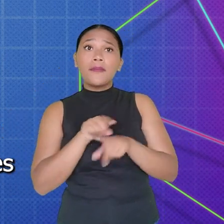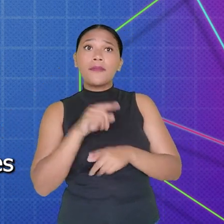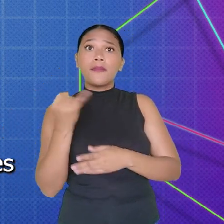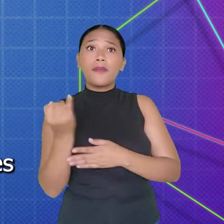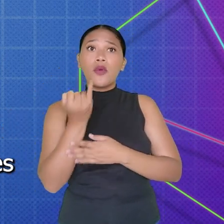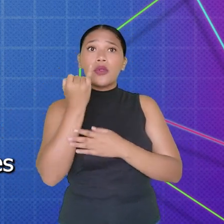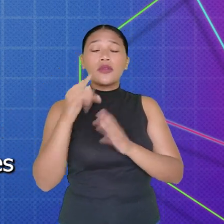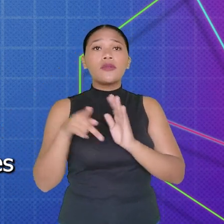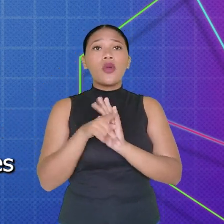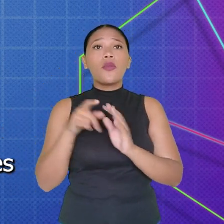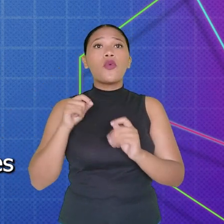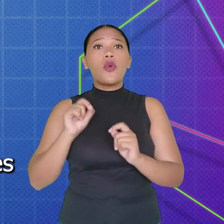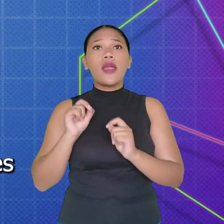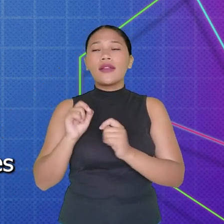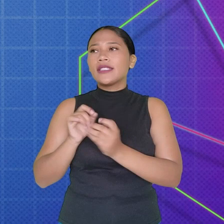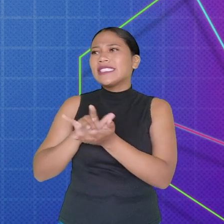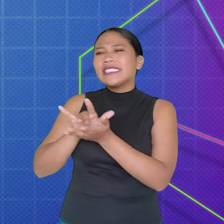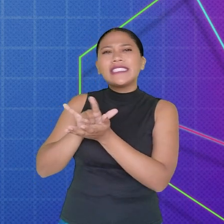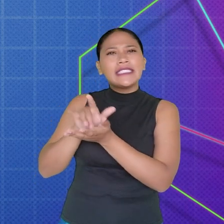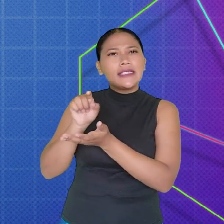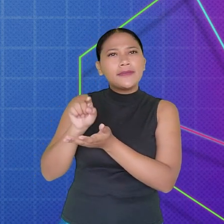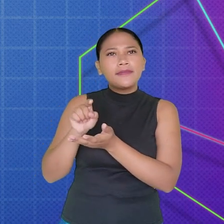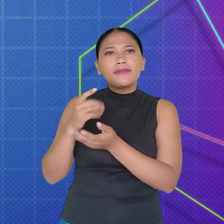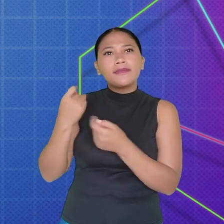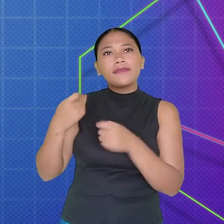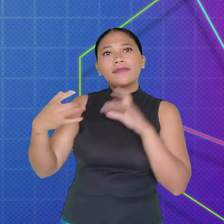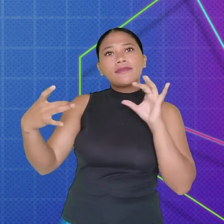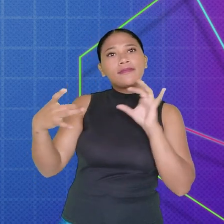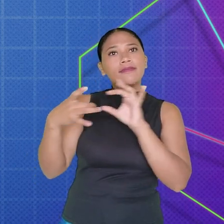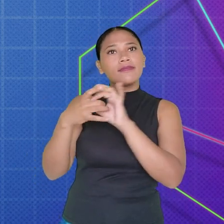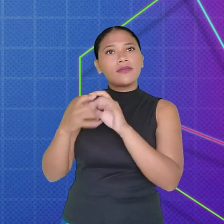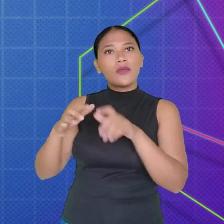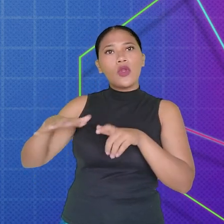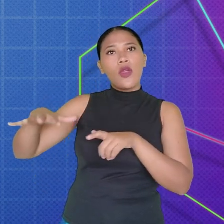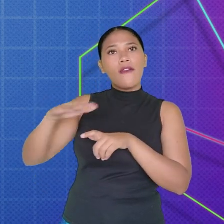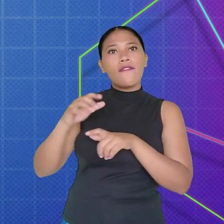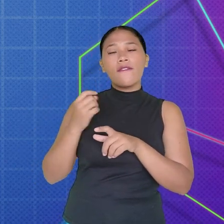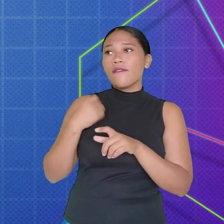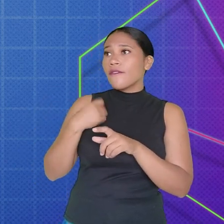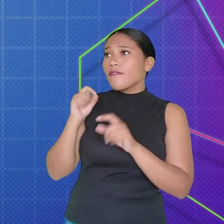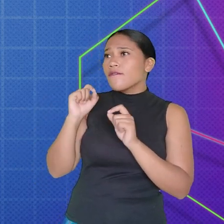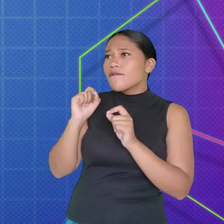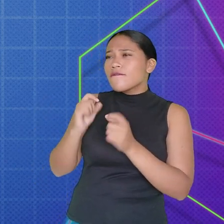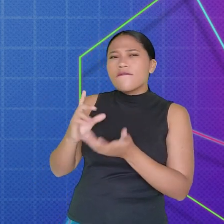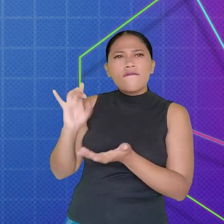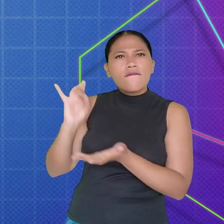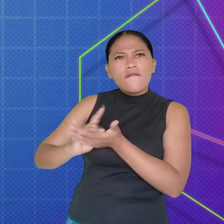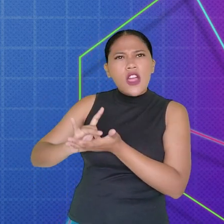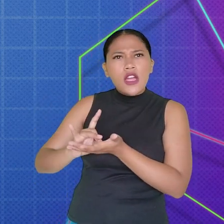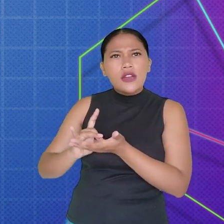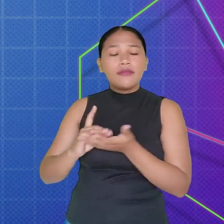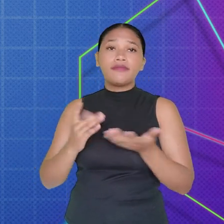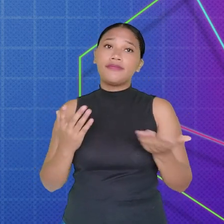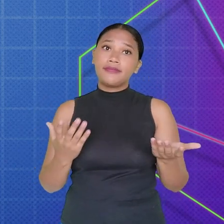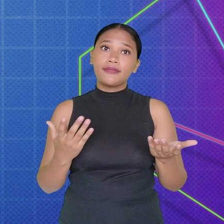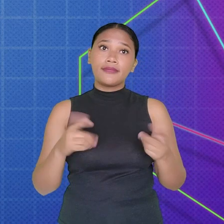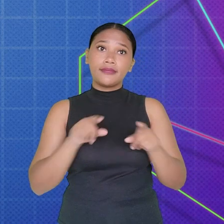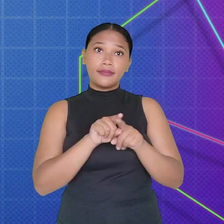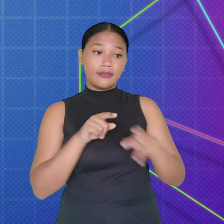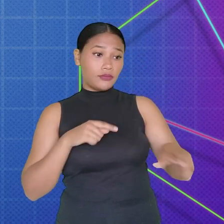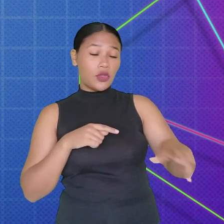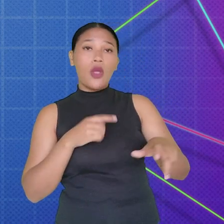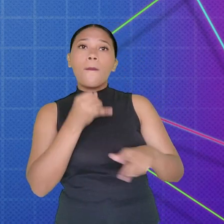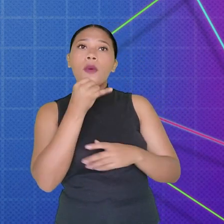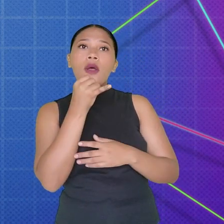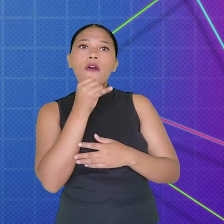são importantes em jogos de simulação, onde o jogador precisa interagir com o ambiente virtual de maneira realista. Em um jogo de